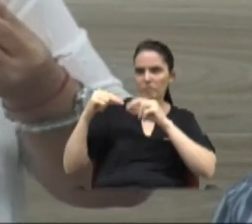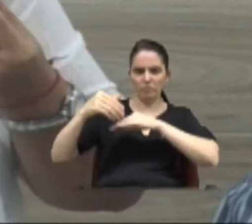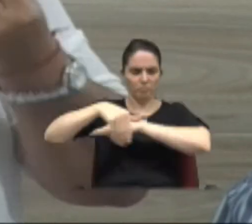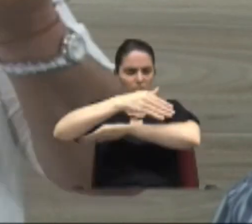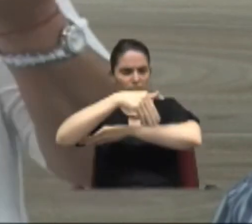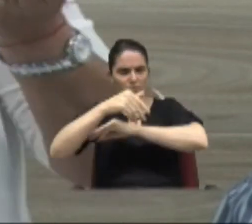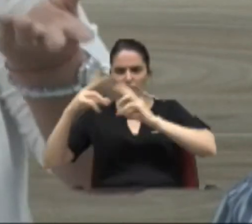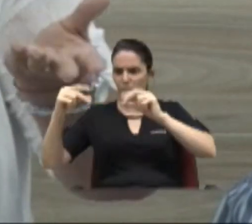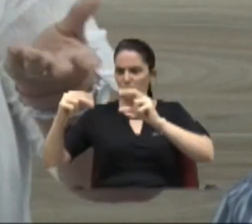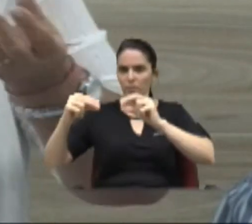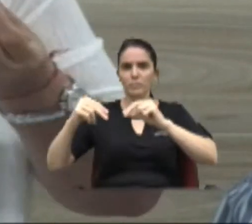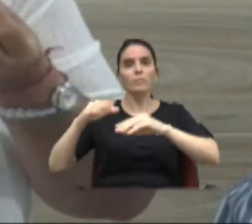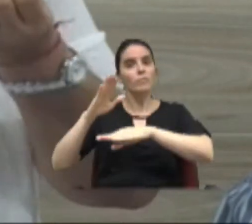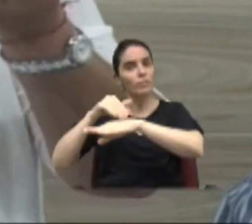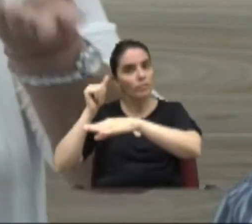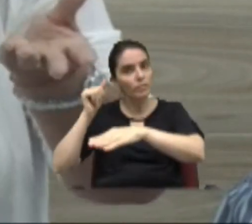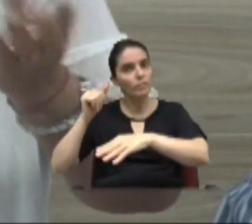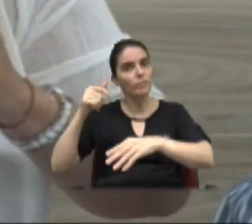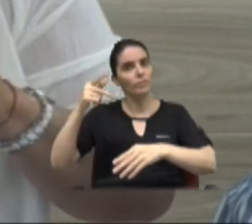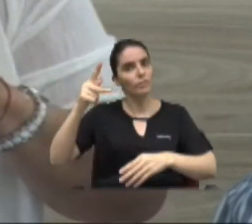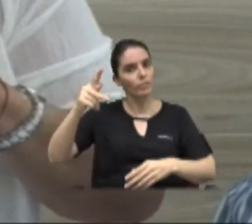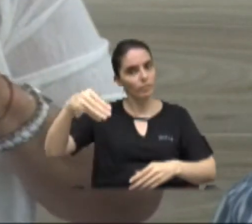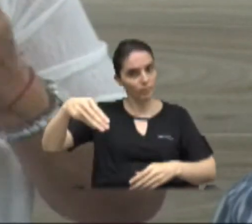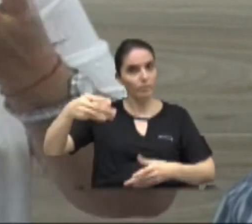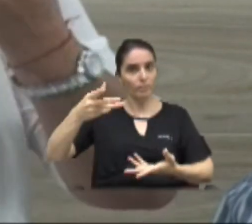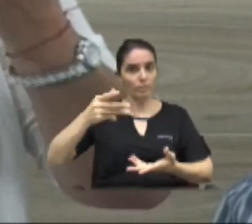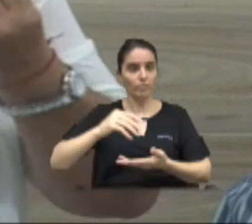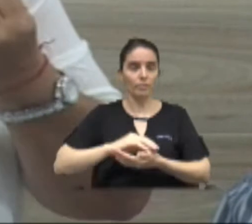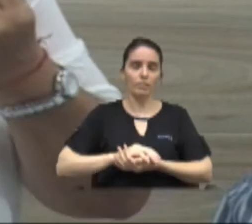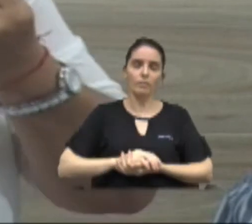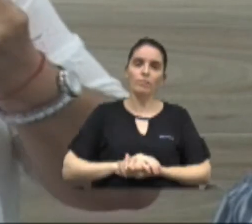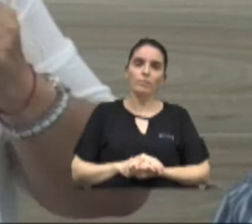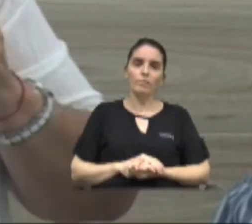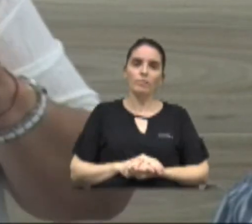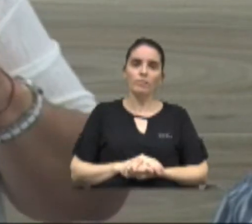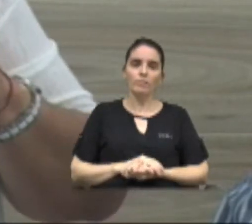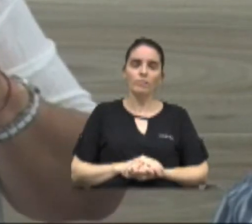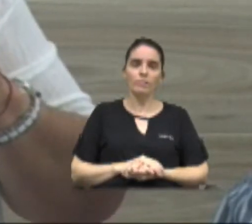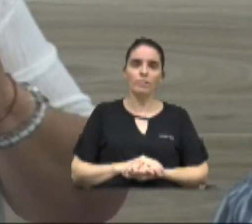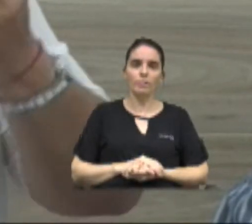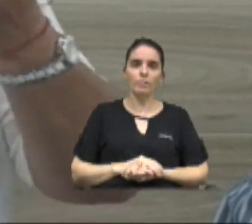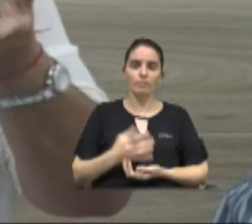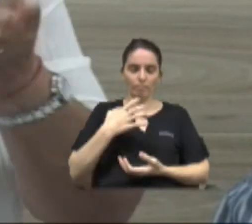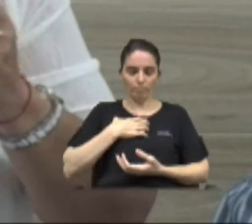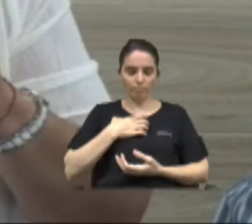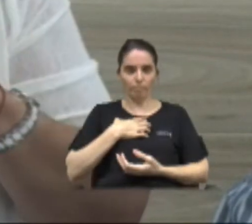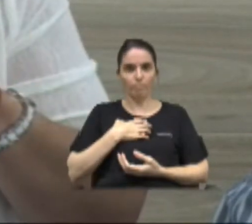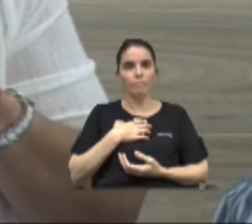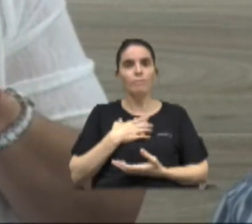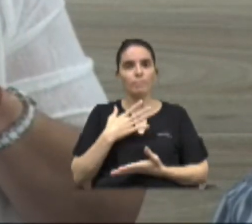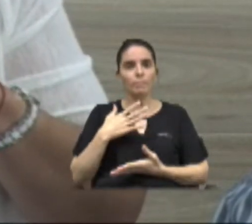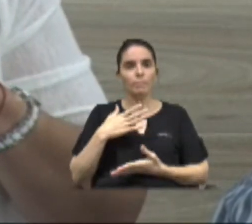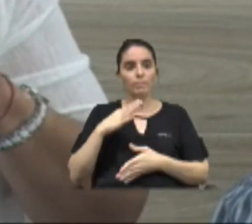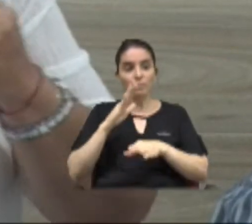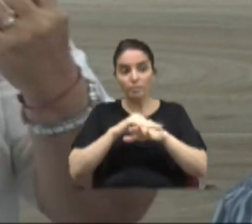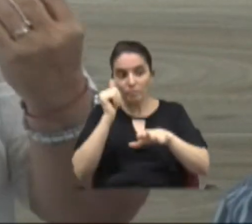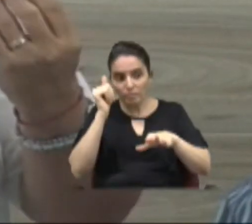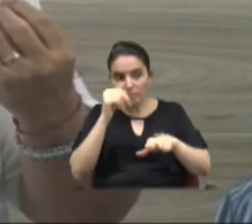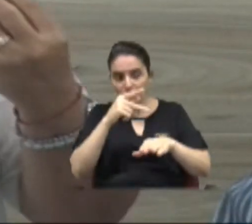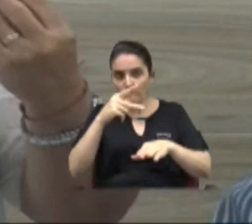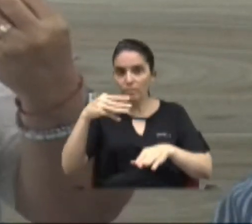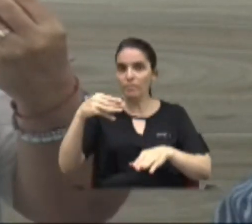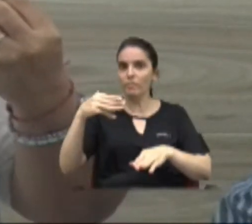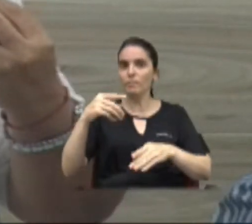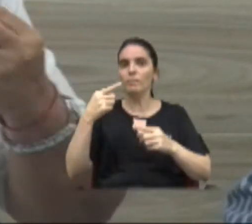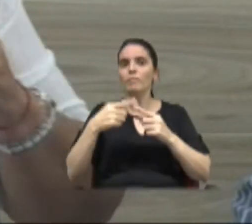não são nem da competência para vocês, mas a gente ainda traz isso com a gente, chama a polícia. Né? Então, por